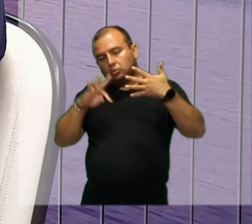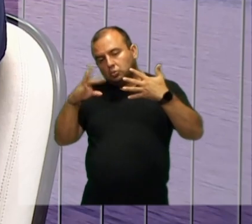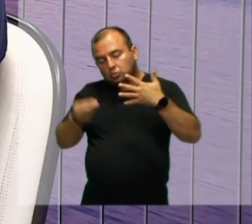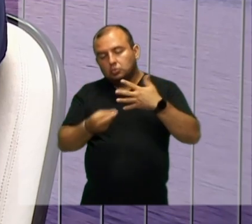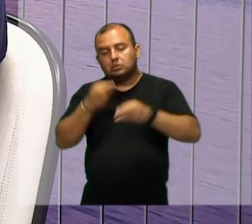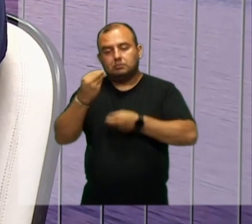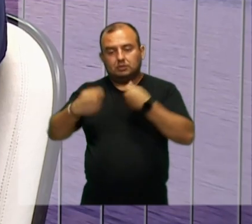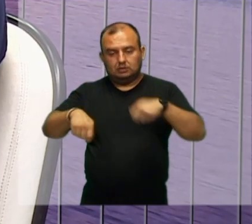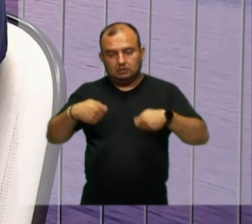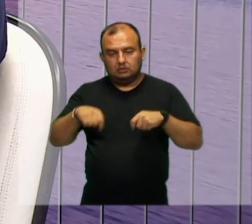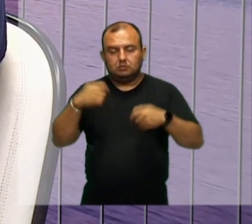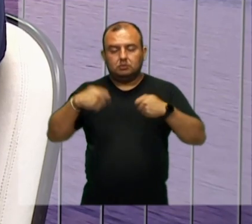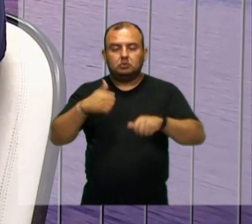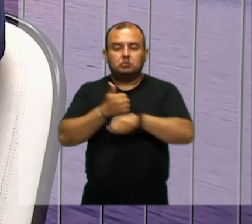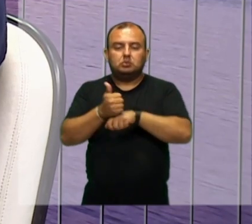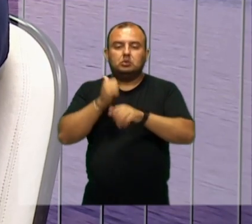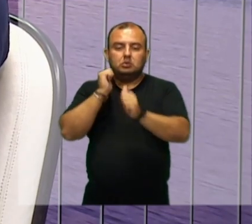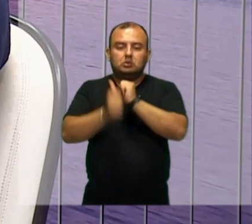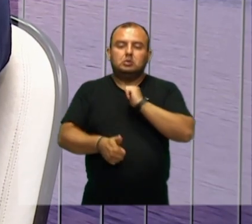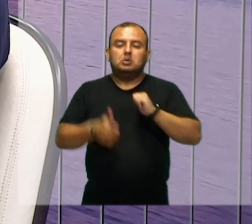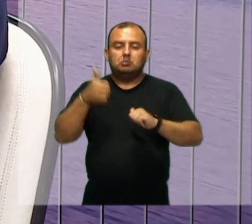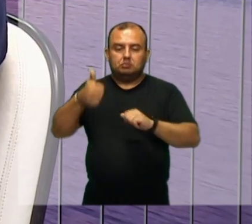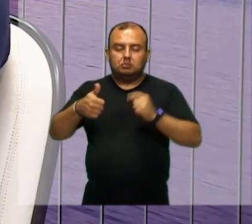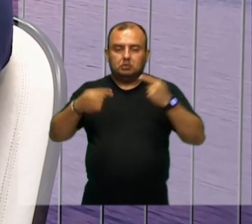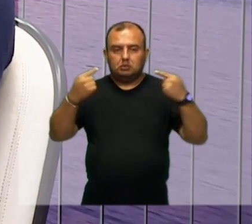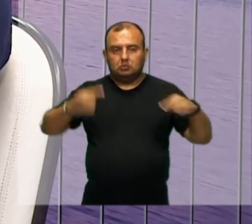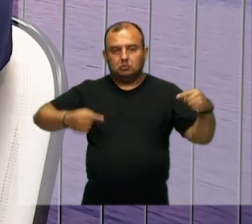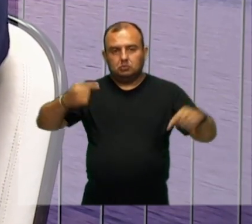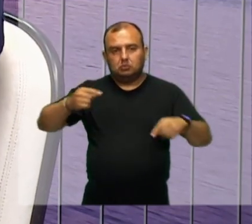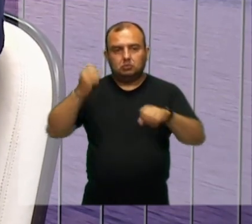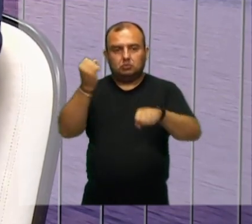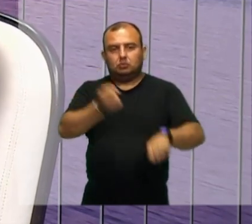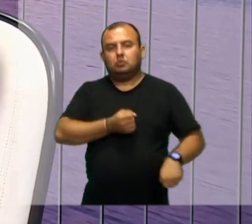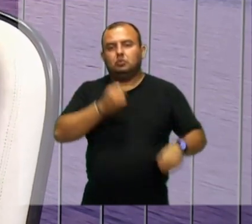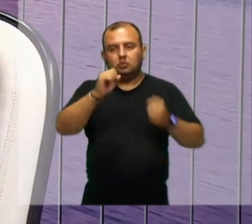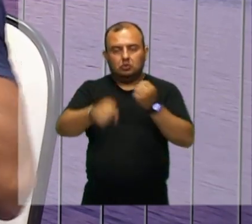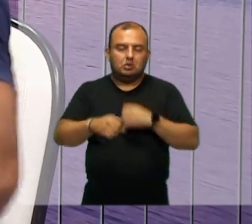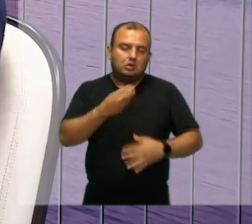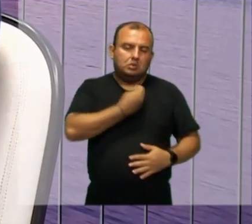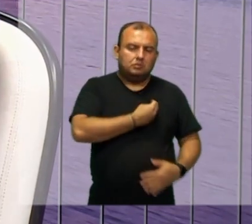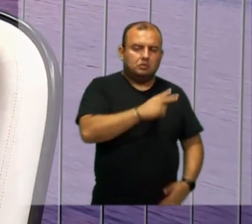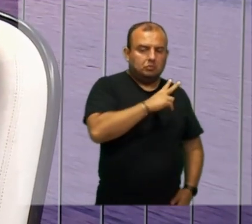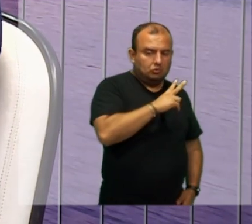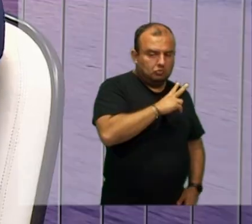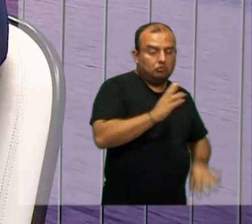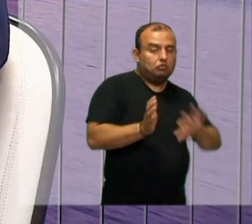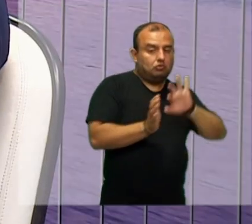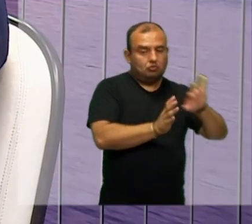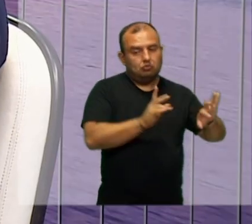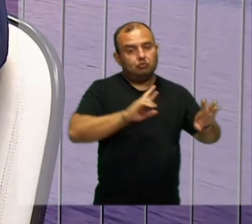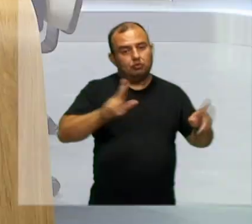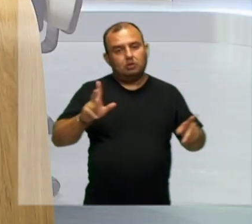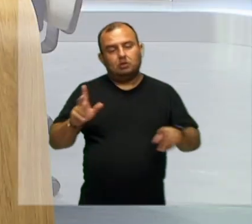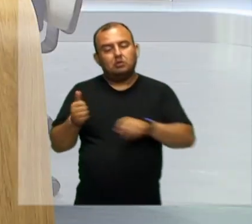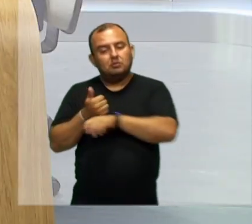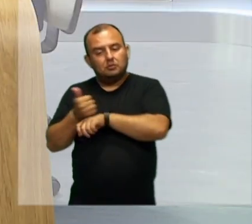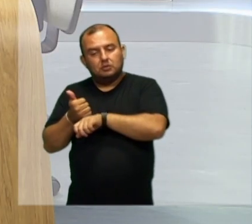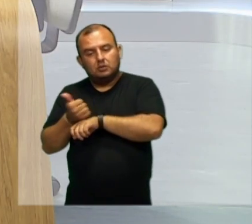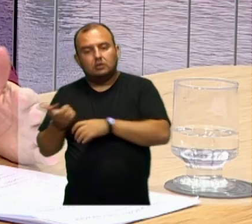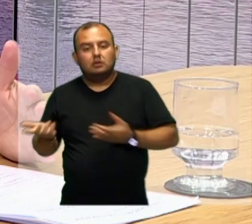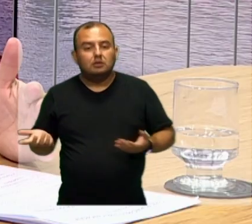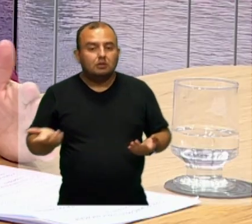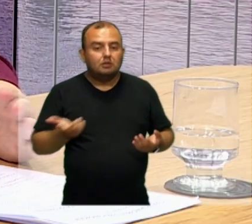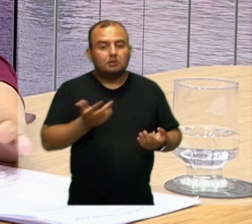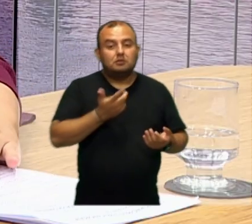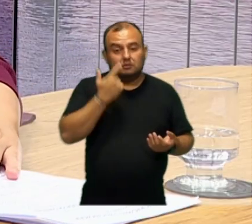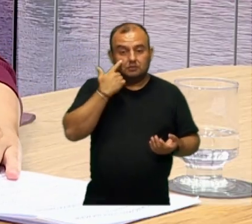eu precisaria para ser um atleta de alto rendimento na canoagem. Tirando a vida pessoal, é claro, né? Então falando dos gastos de atleta, né? Mas Pessoal,